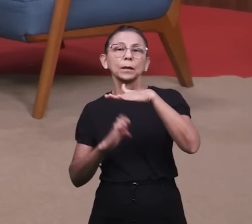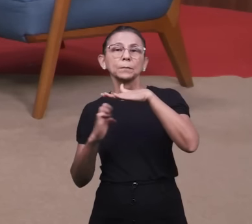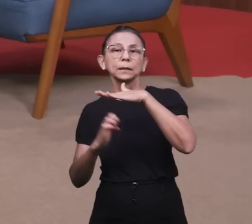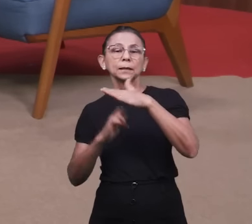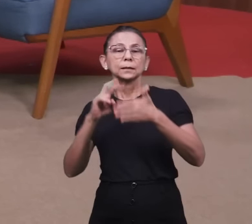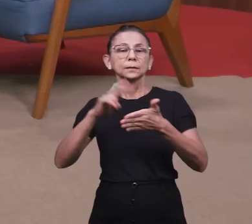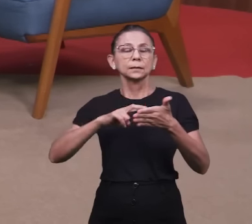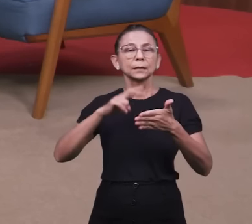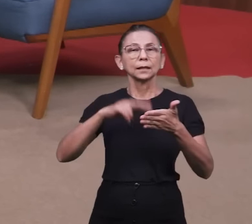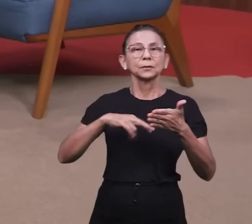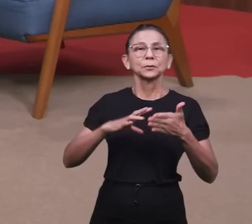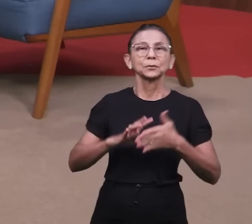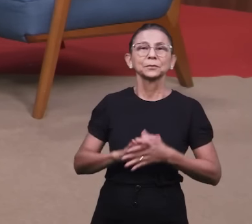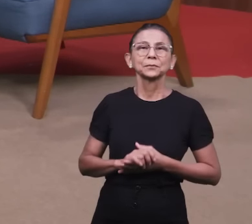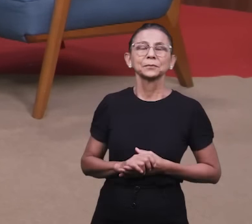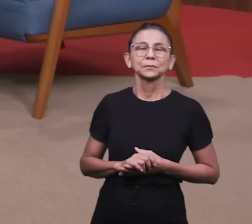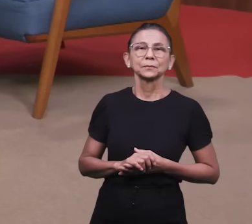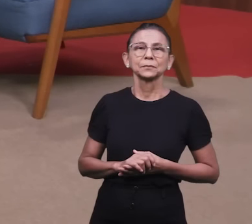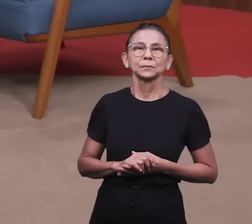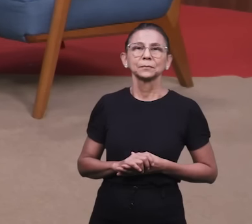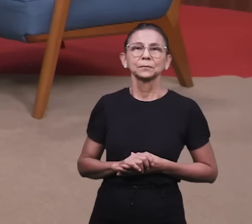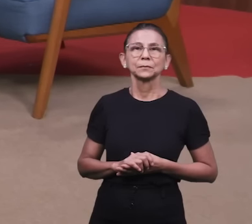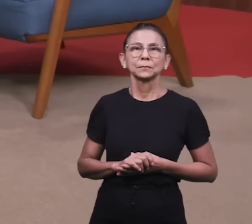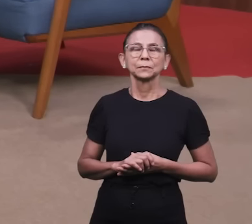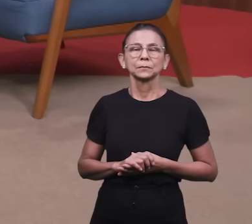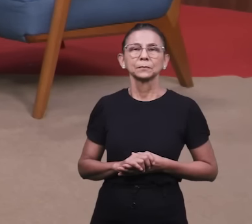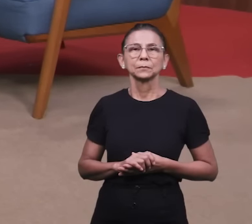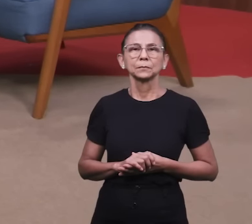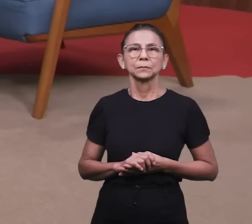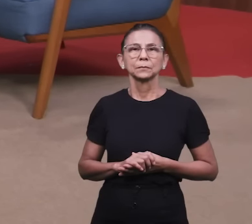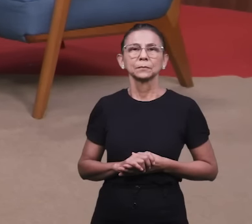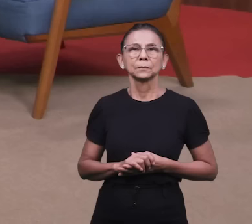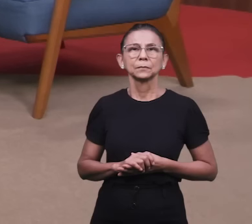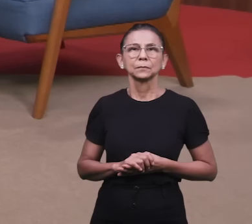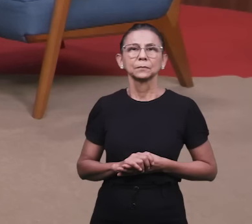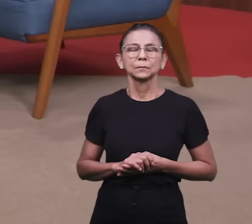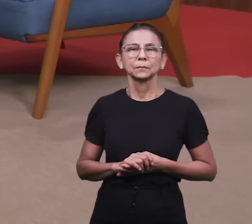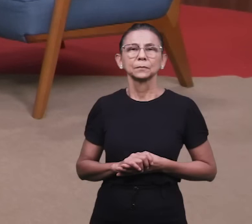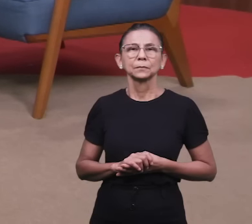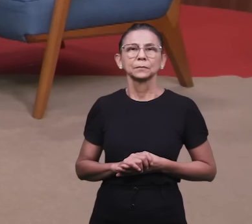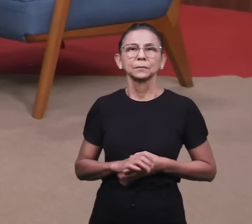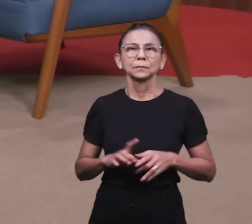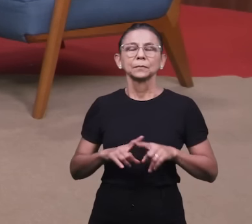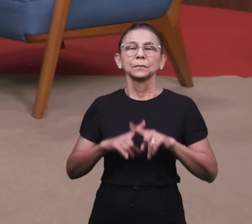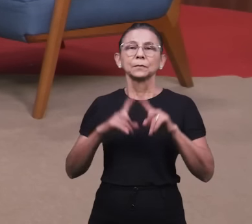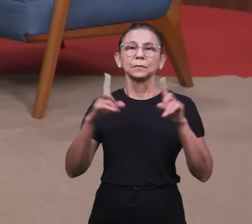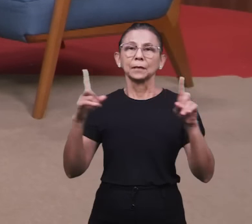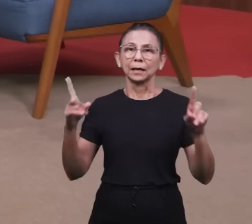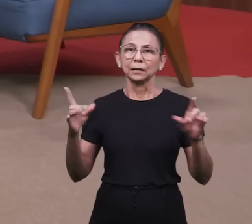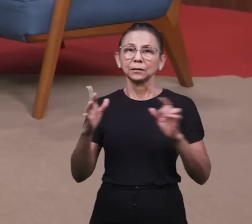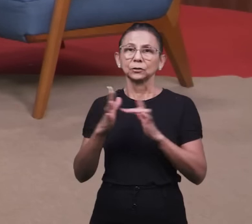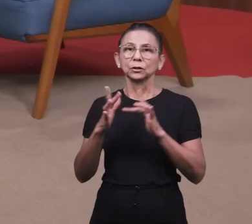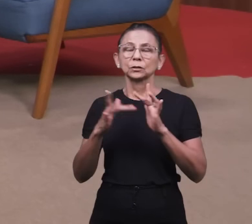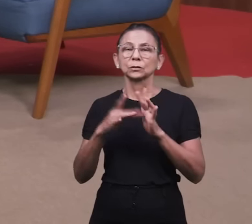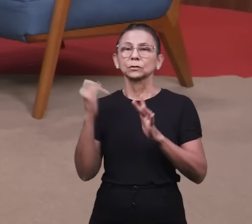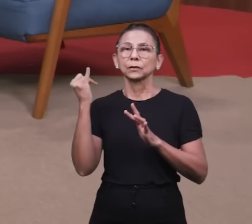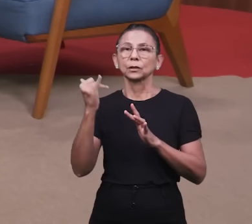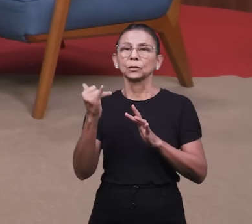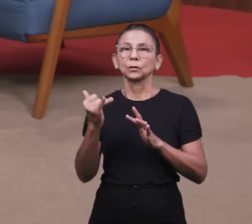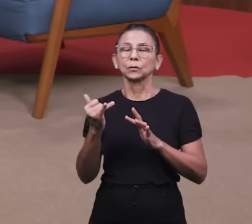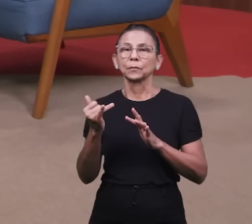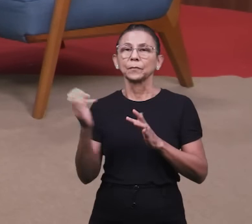uma empresa de qualquer coisa só que ela não foi escrita para isso ela foi escrita eu vim para que tenha vida